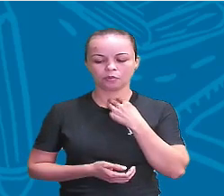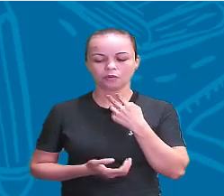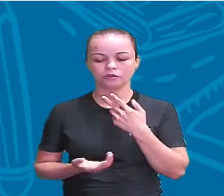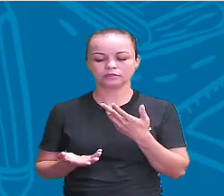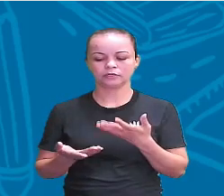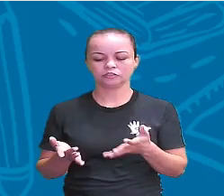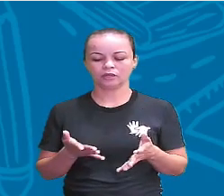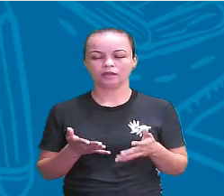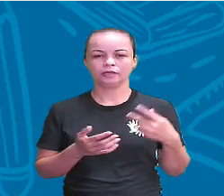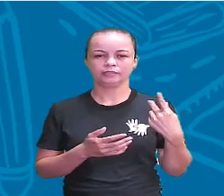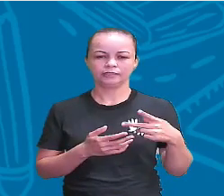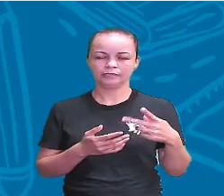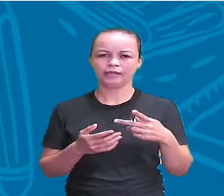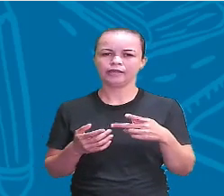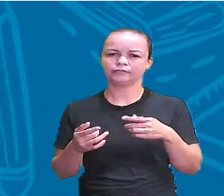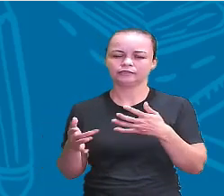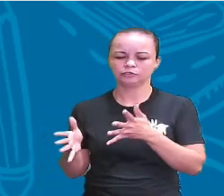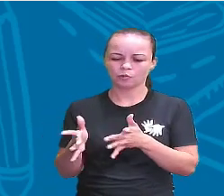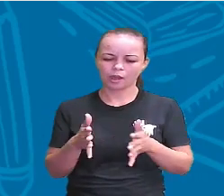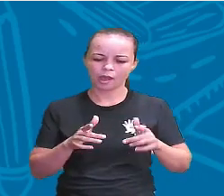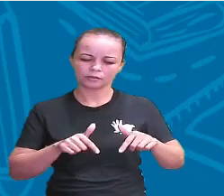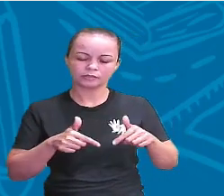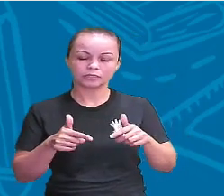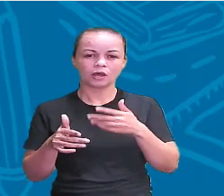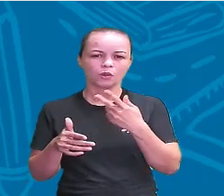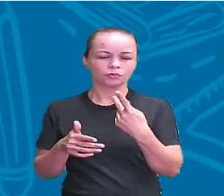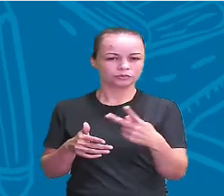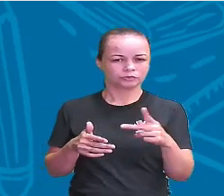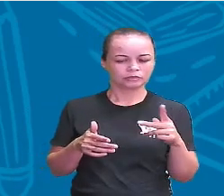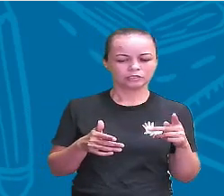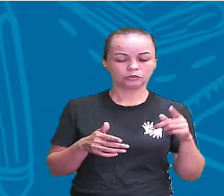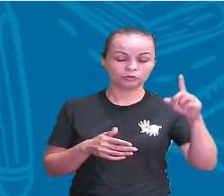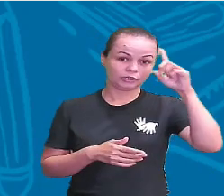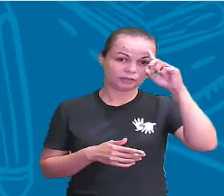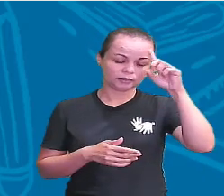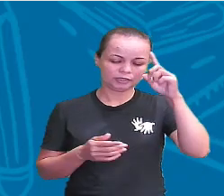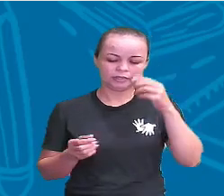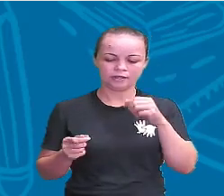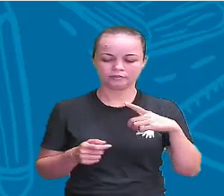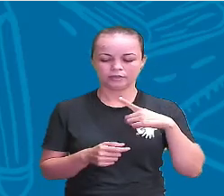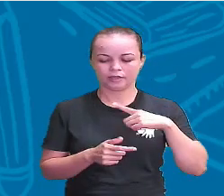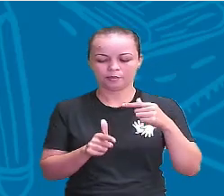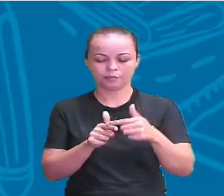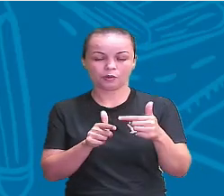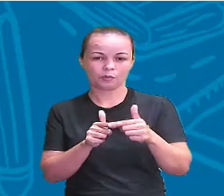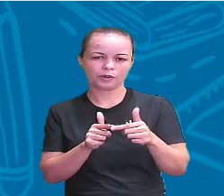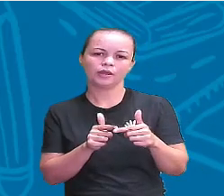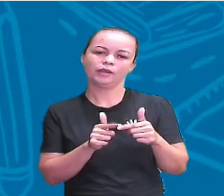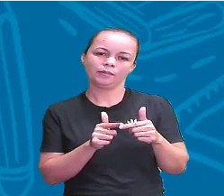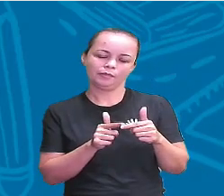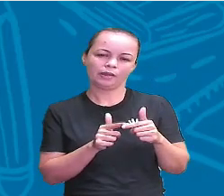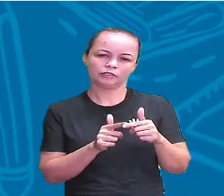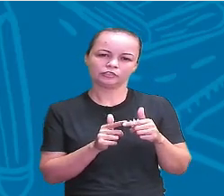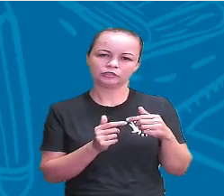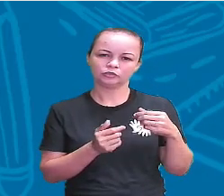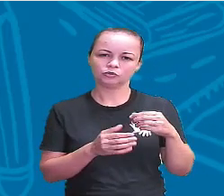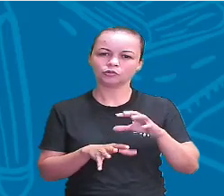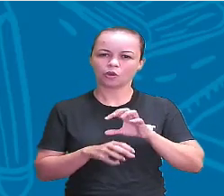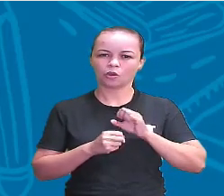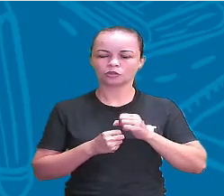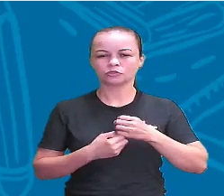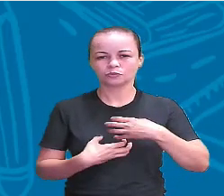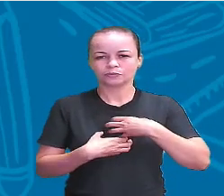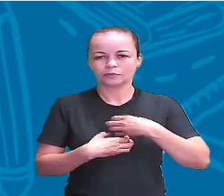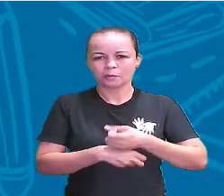que essas situações diárias, essas situações cotidianas afetem o nosso equilíbrio emocional, né? E a gente precisa